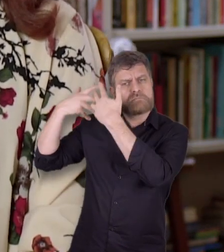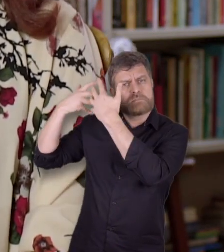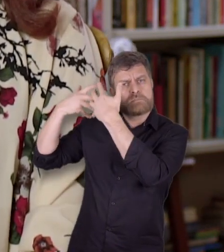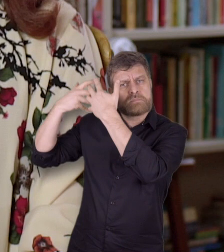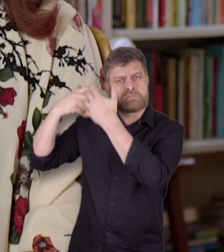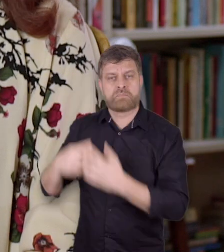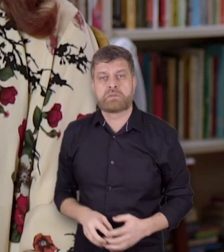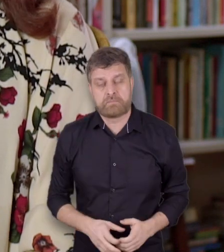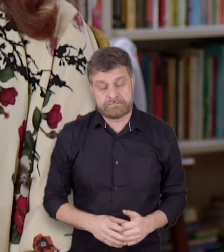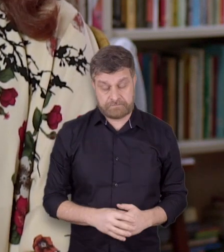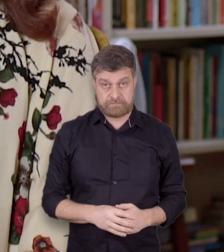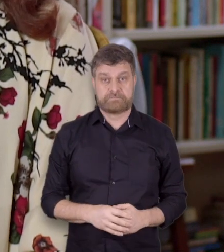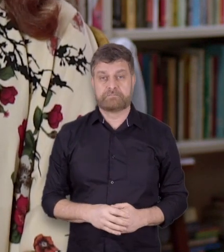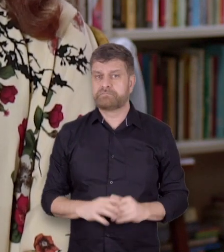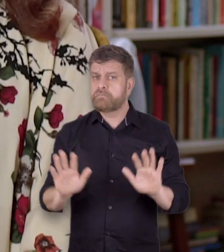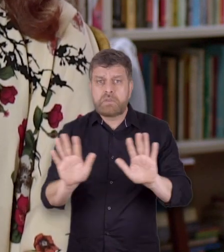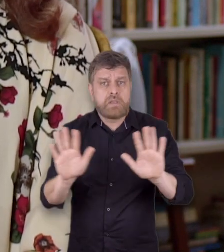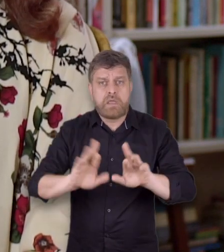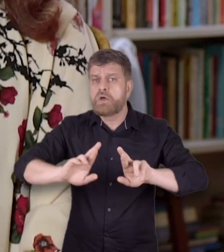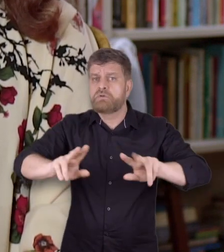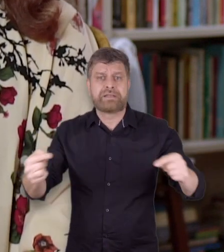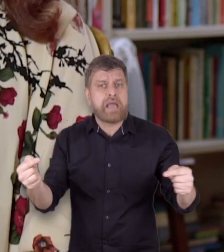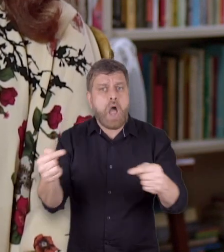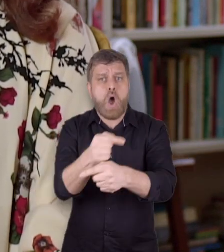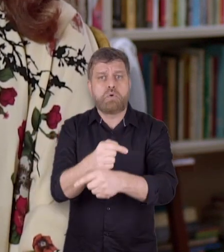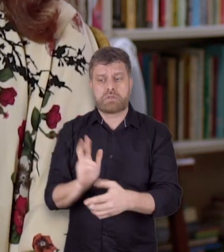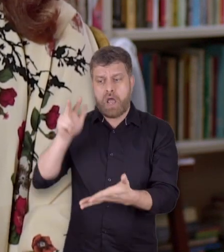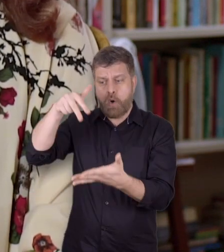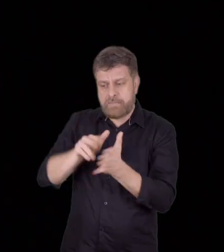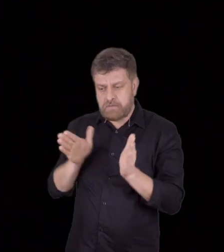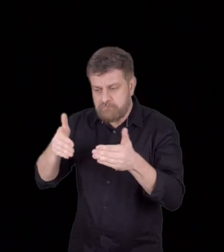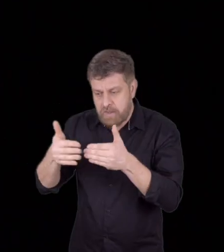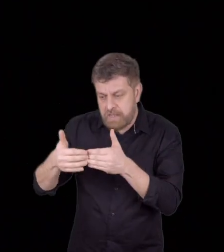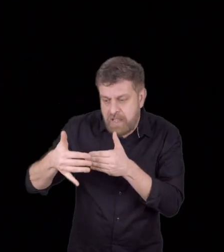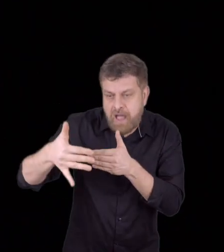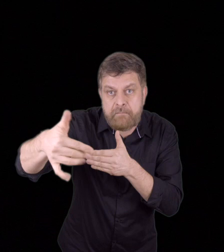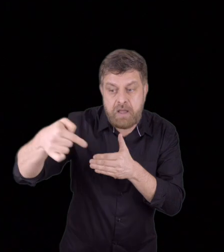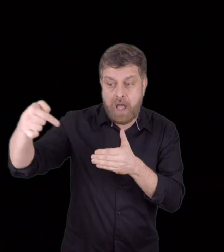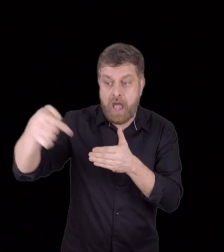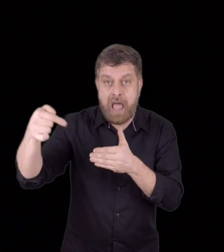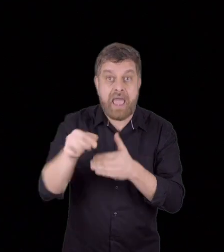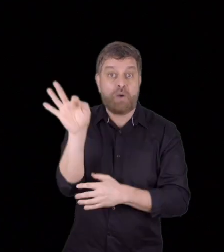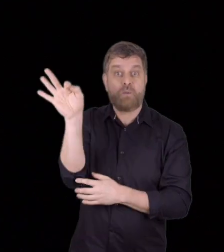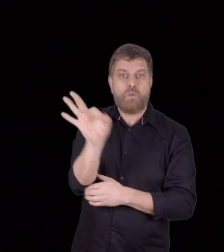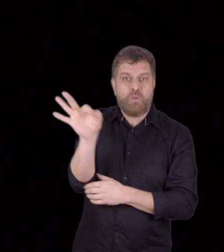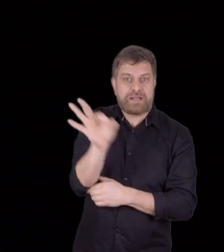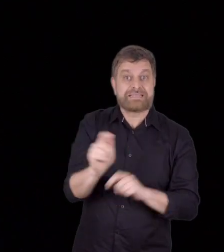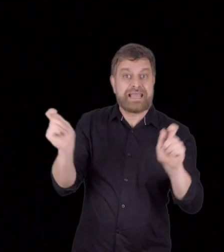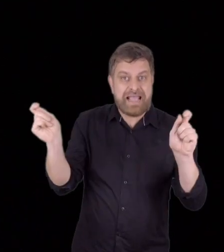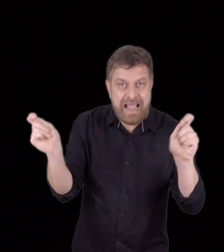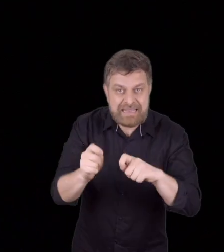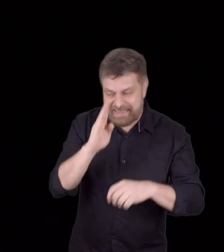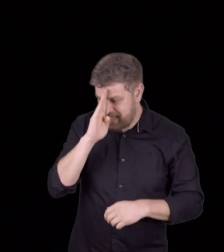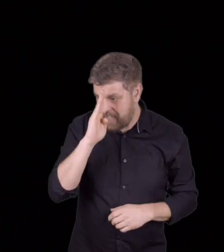a compreender. Não, ao contrário, pós-humano é um índice mais cabal